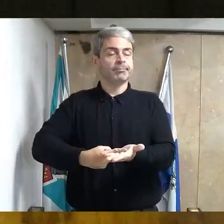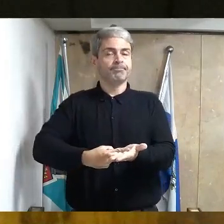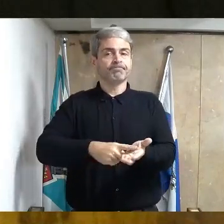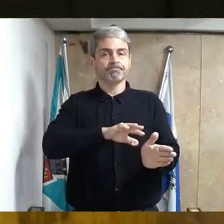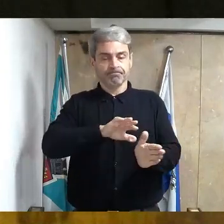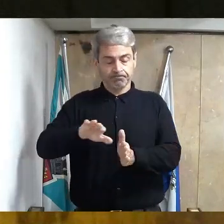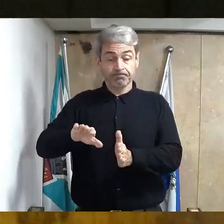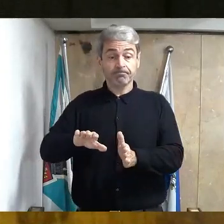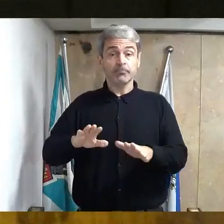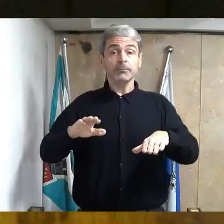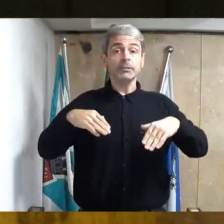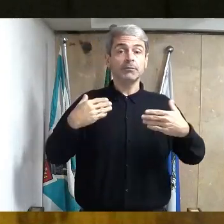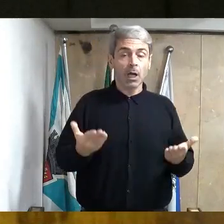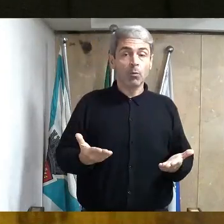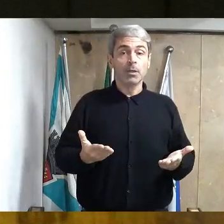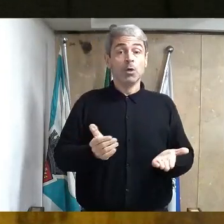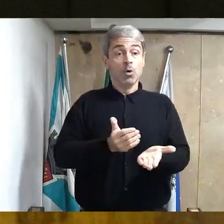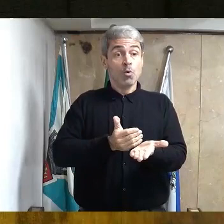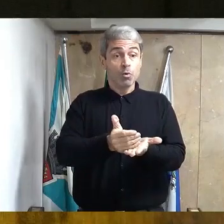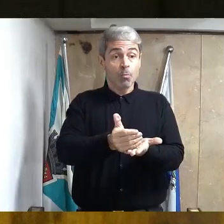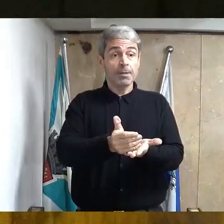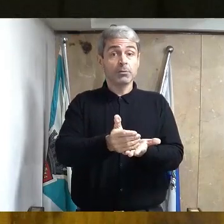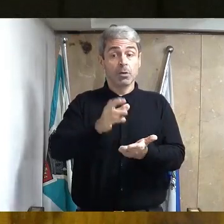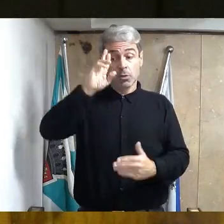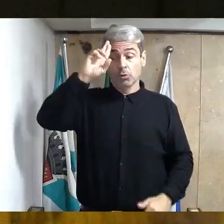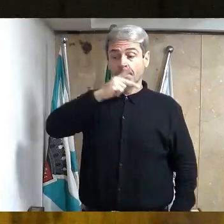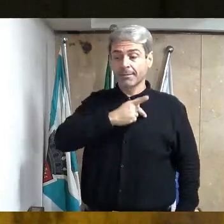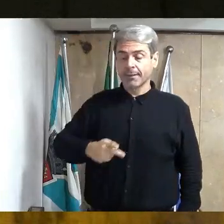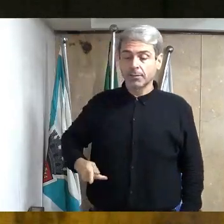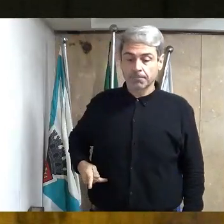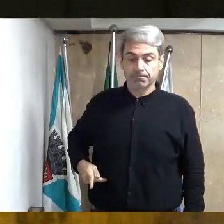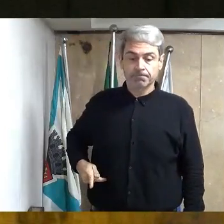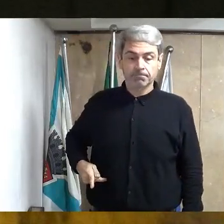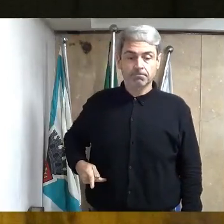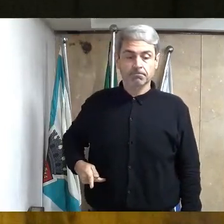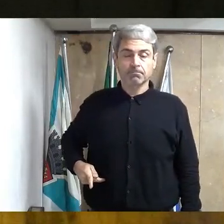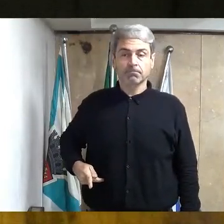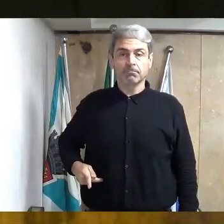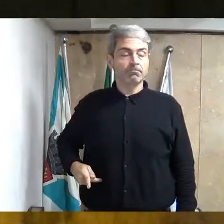Gente, hoje inicio aqui, senhor presidente,